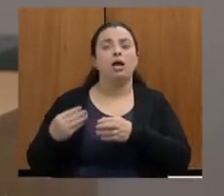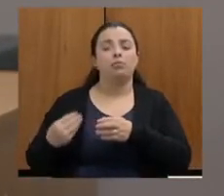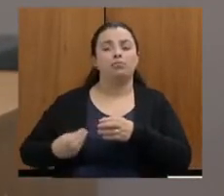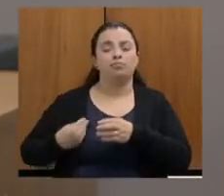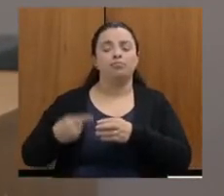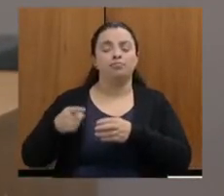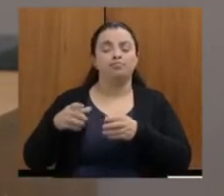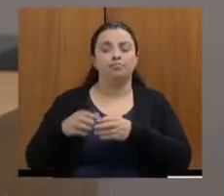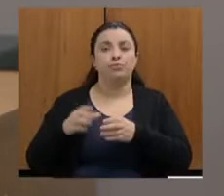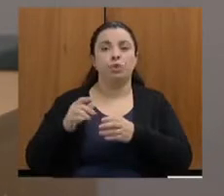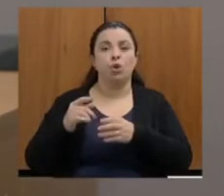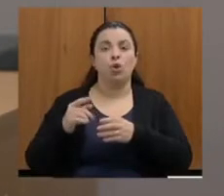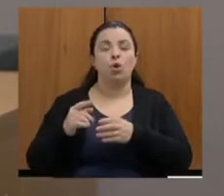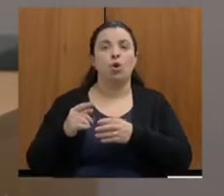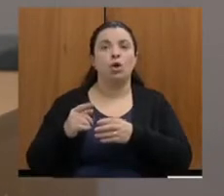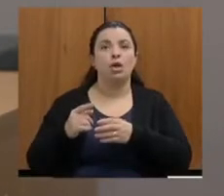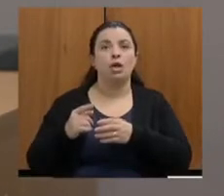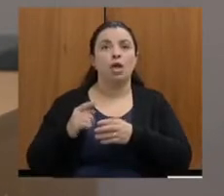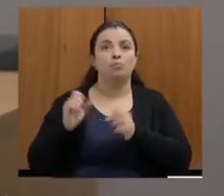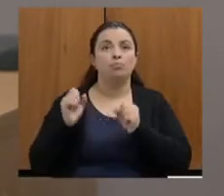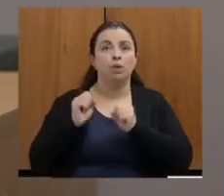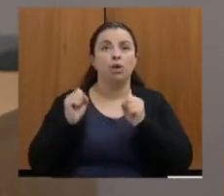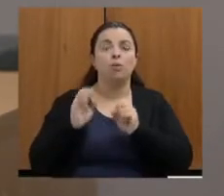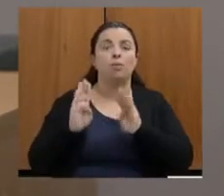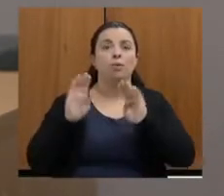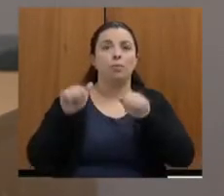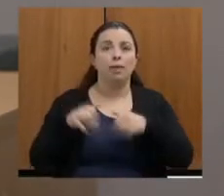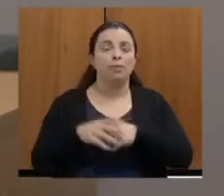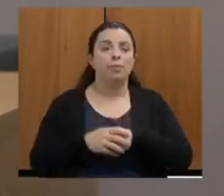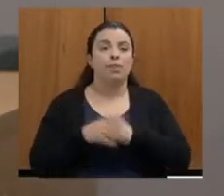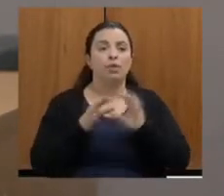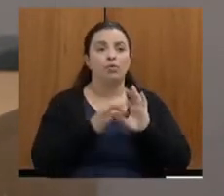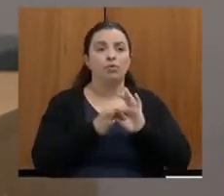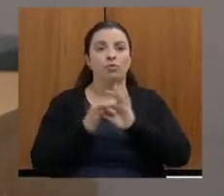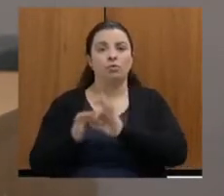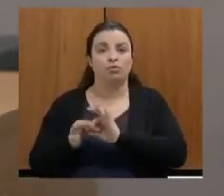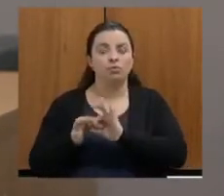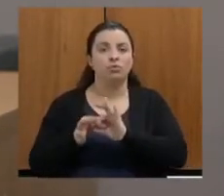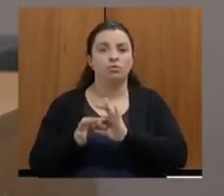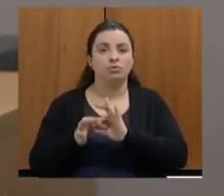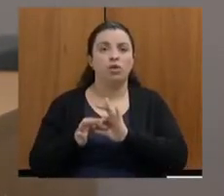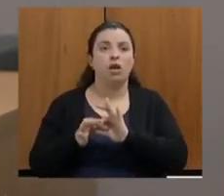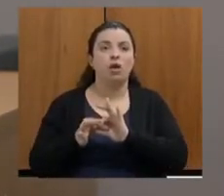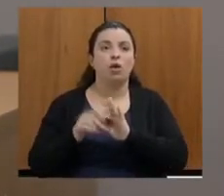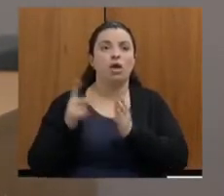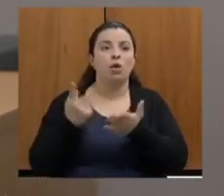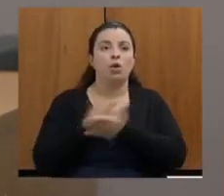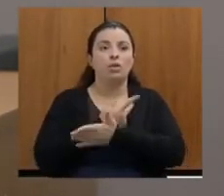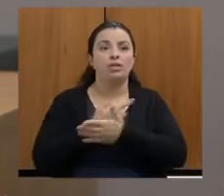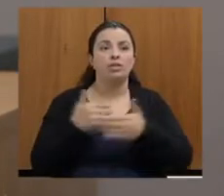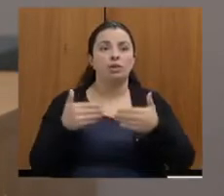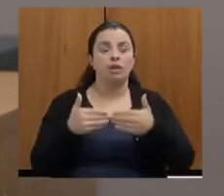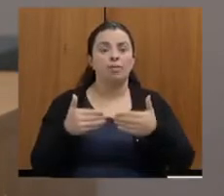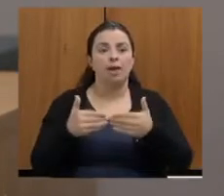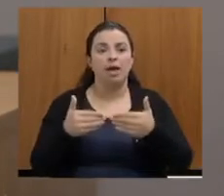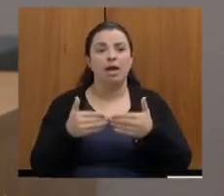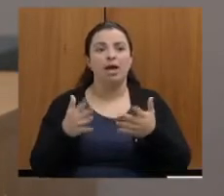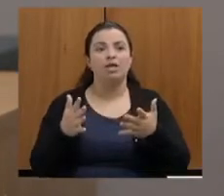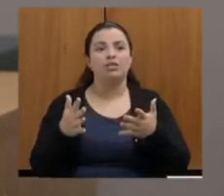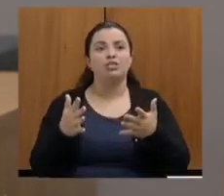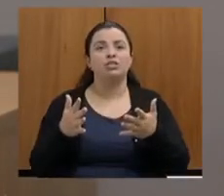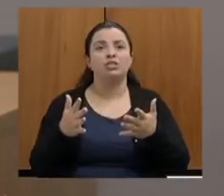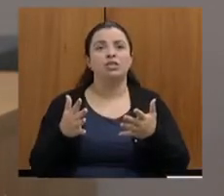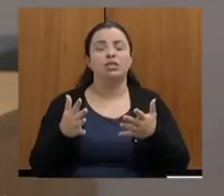pouquinho que deixa o rompimento da barragem em 2015 a gente vem tentando diálogo né tanto com